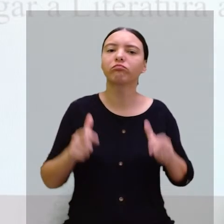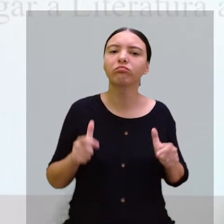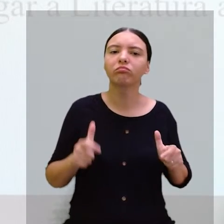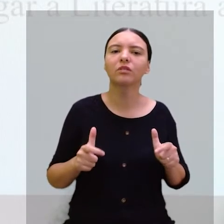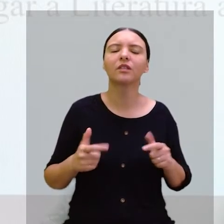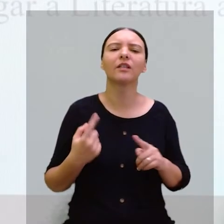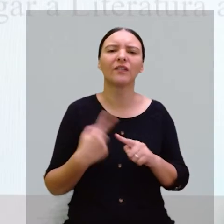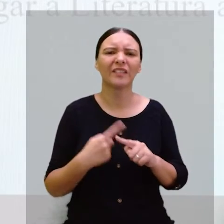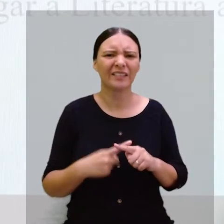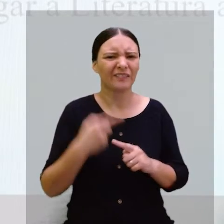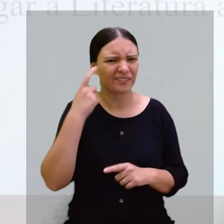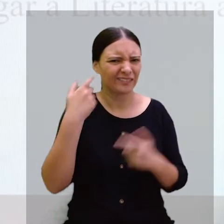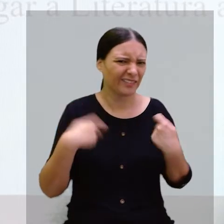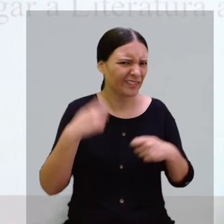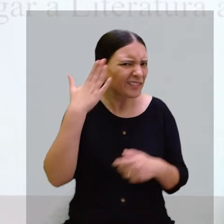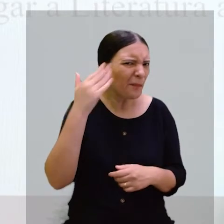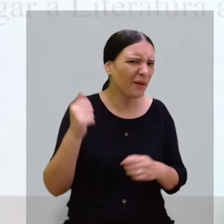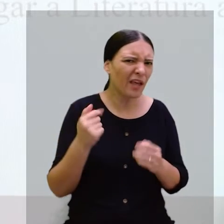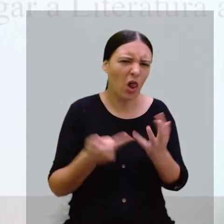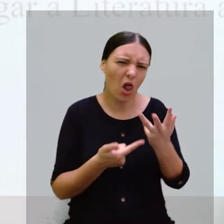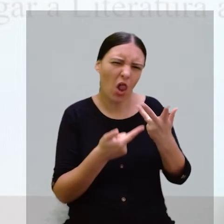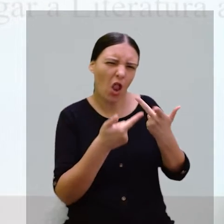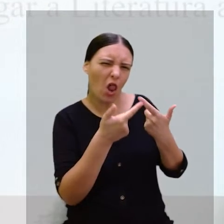que saber exatamente por que de tudo.